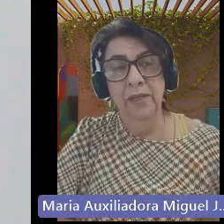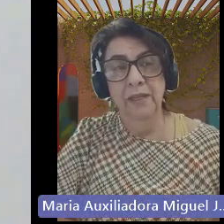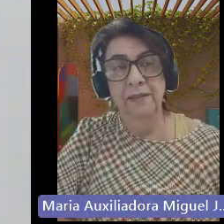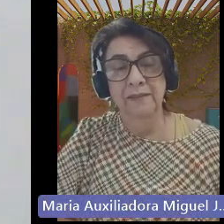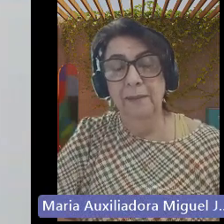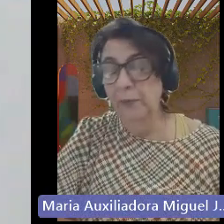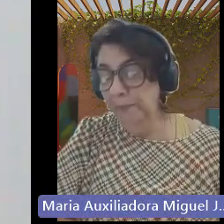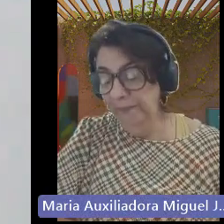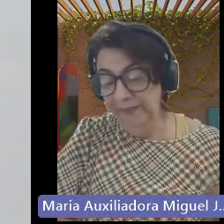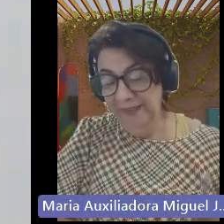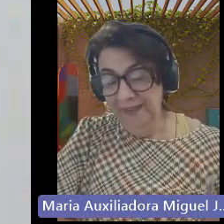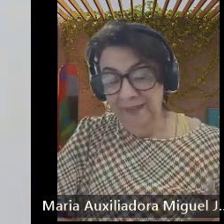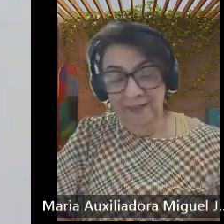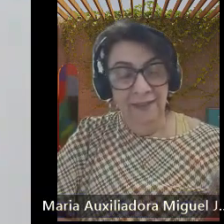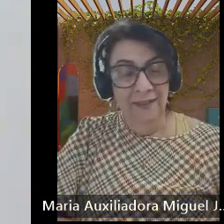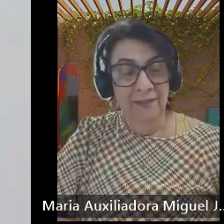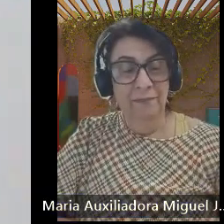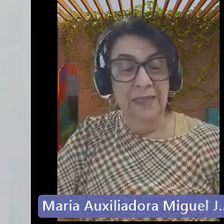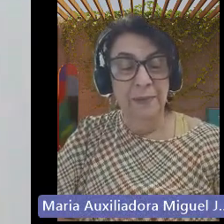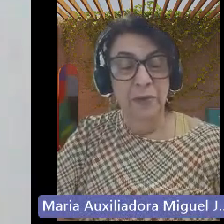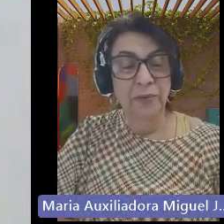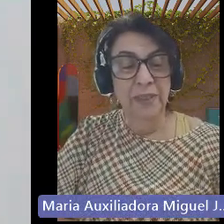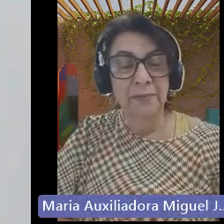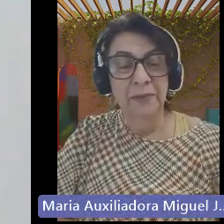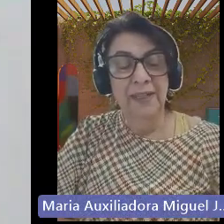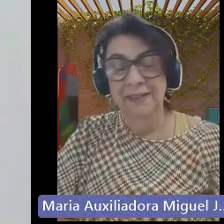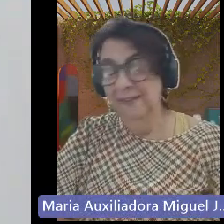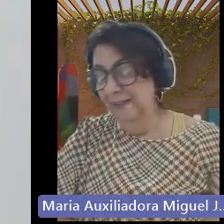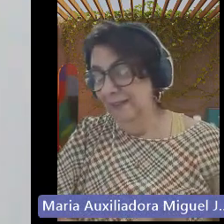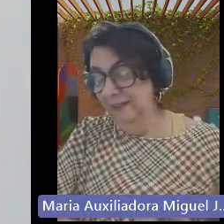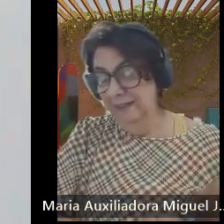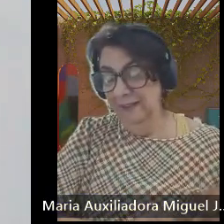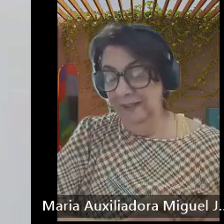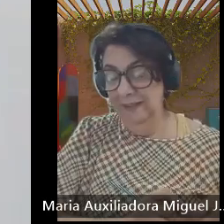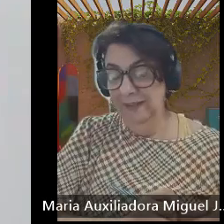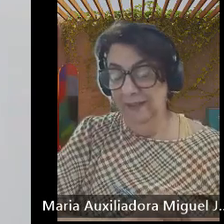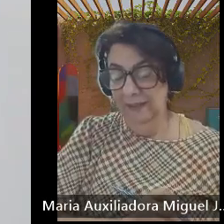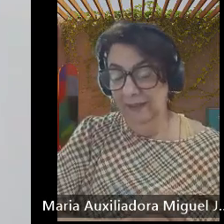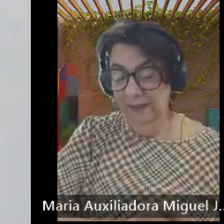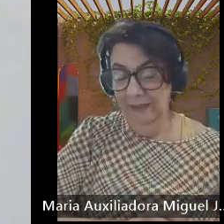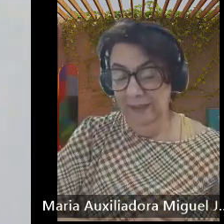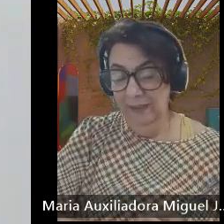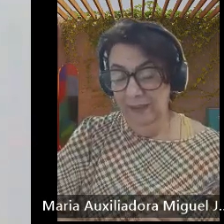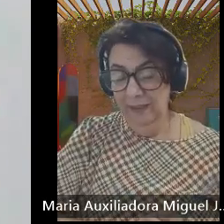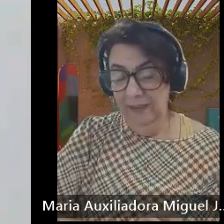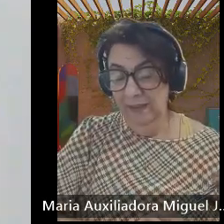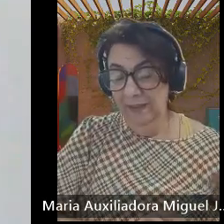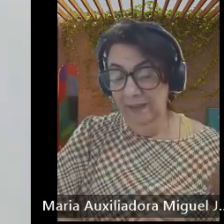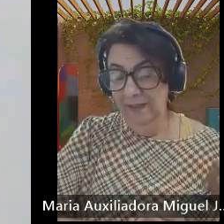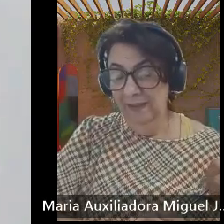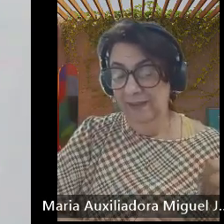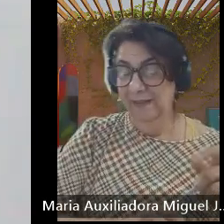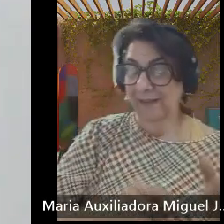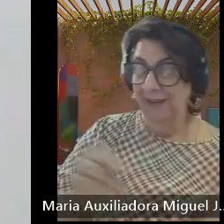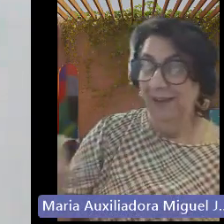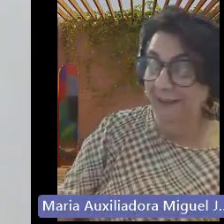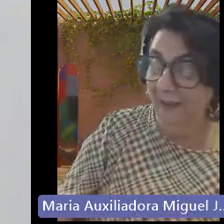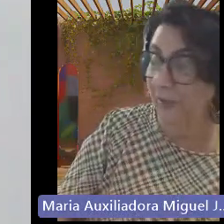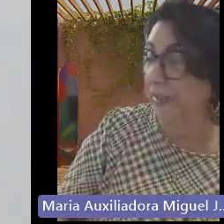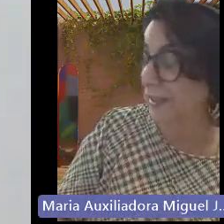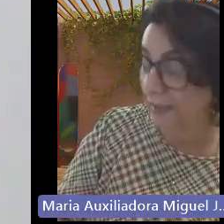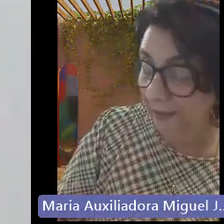É por aí, tá bom? Mais perguntas, Emanuele? Não vou deixar meus colegas fazerem. Se não